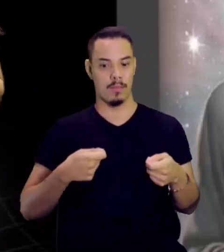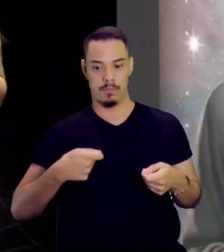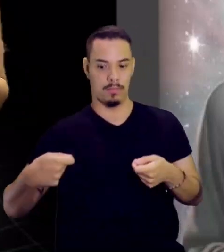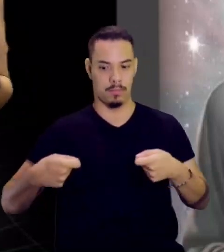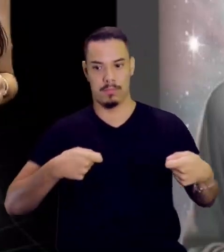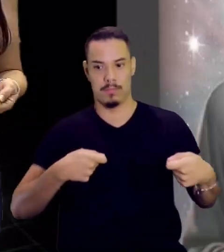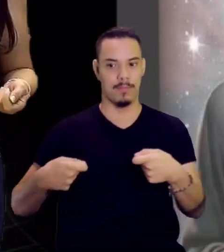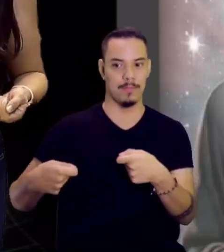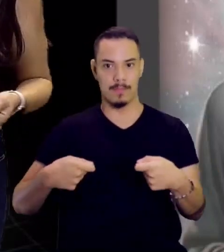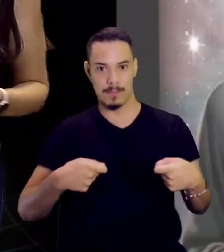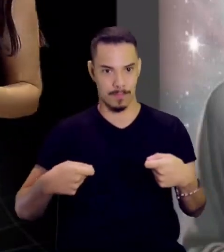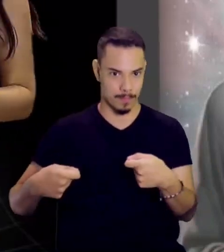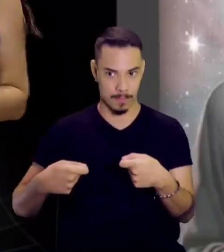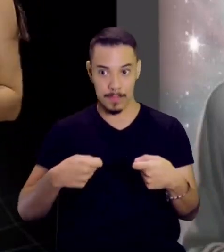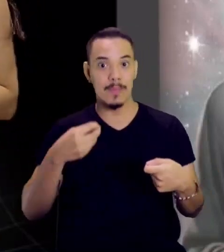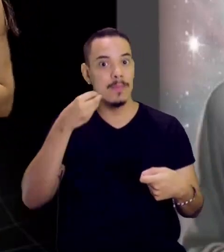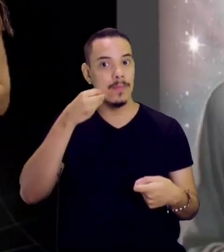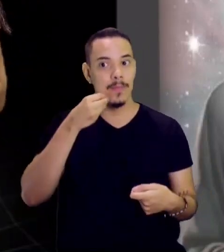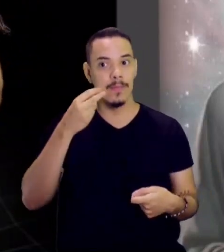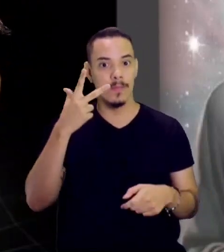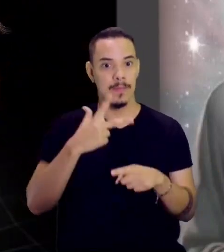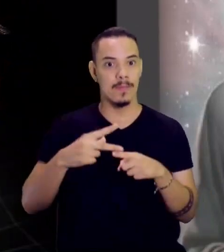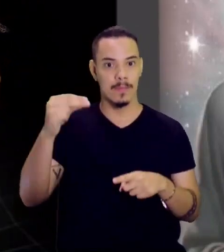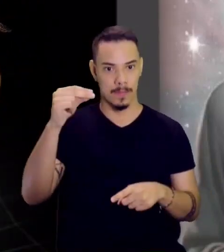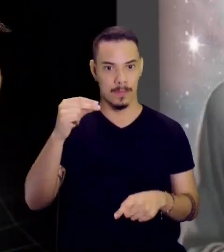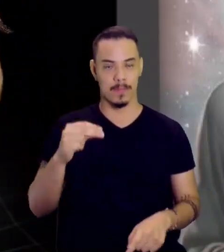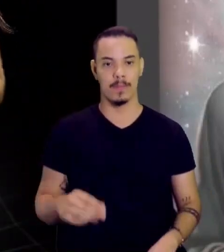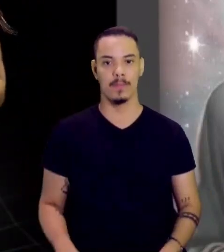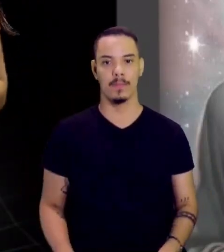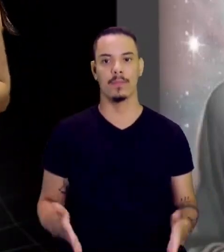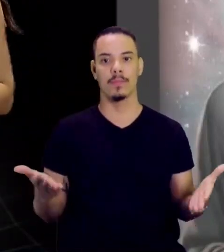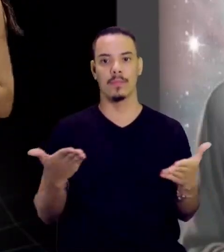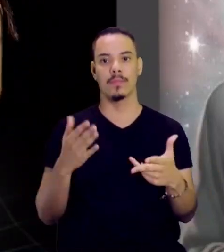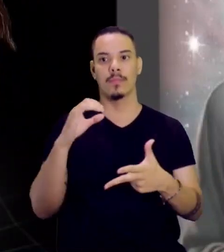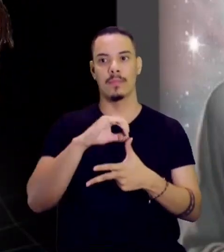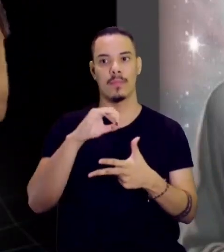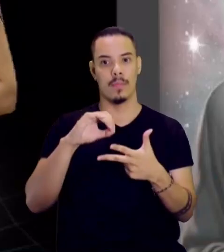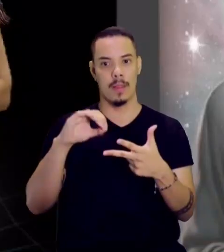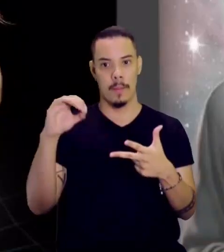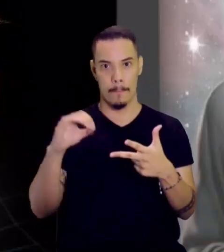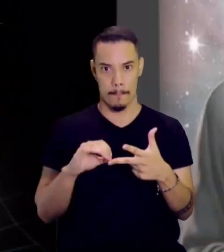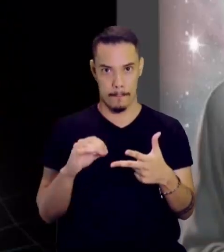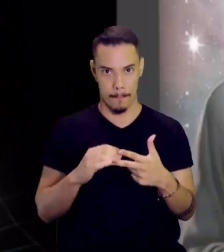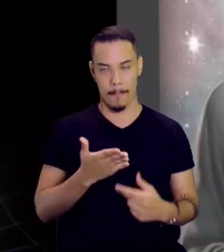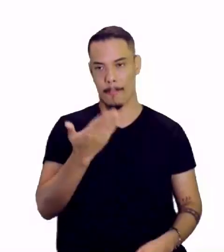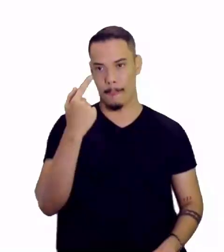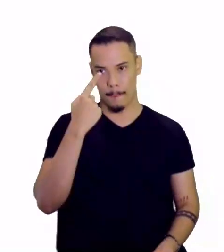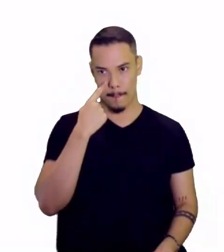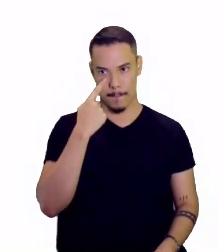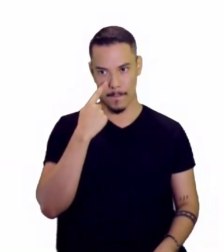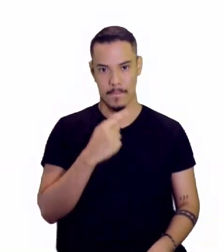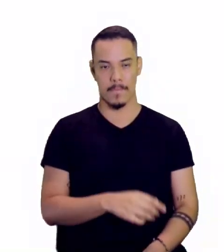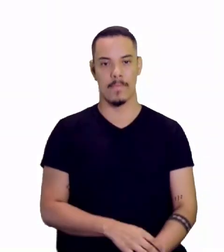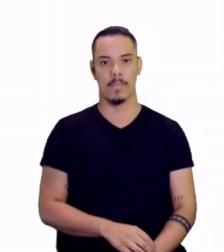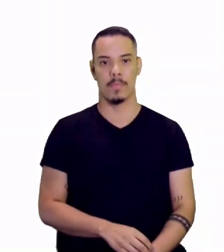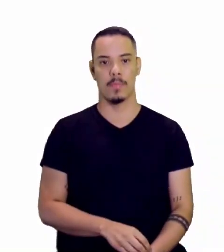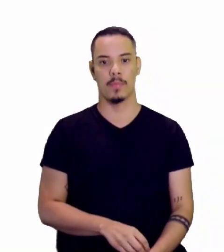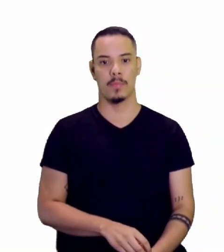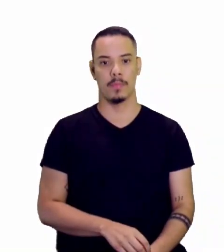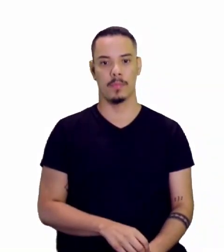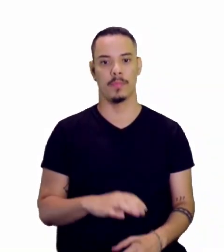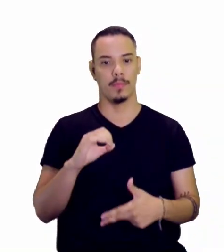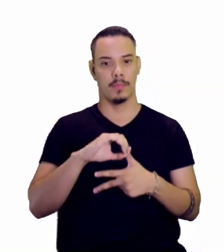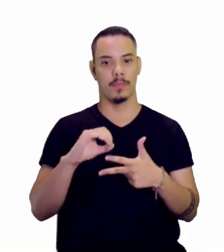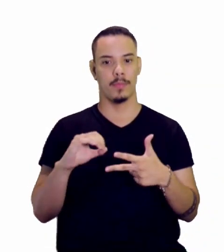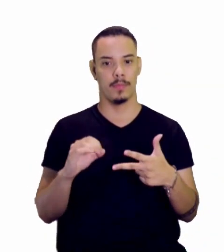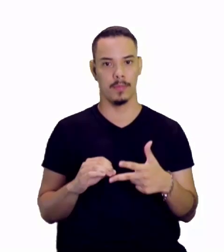né? Para tentar ganhar. Bom, pessoal, vamos lá para a questão de Enem, né? Isso, tem uma de Enem. Vamos lá ver, olha só. Se liga no Enem. Tá